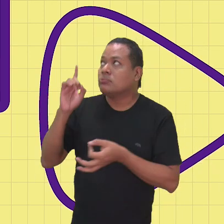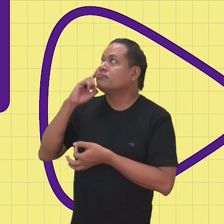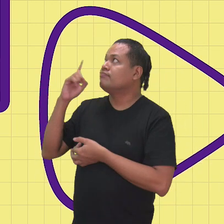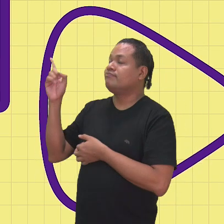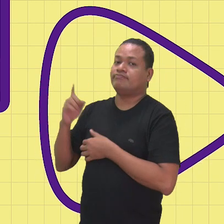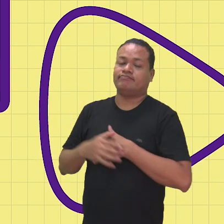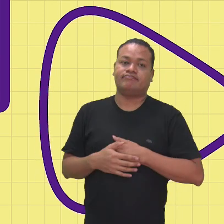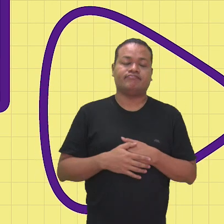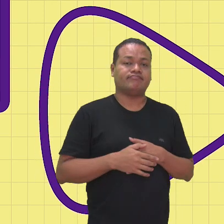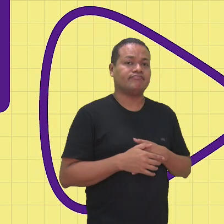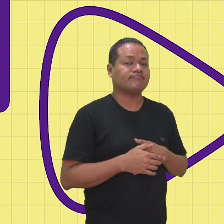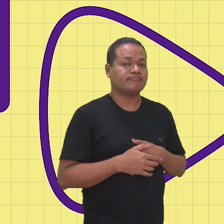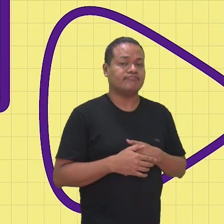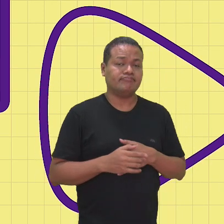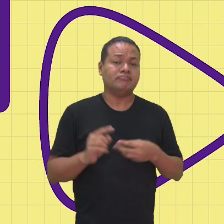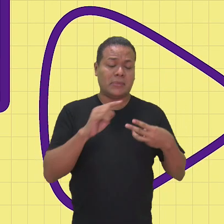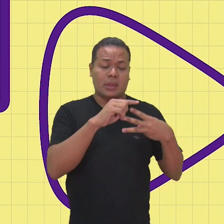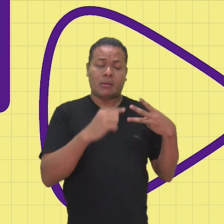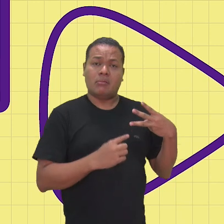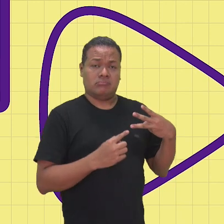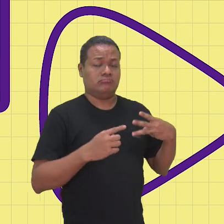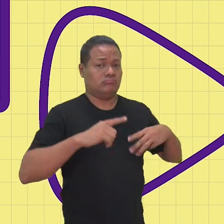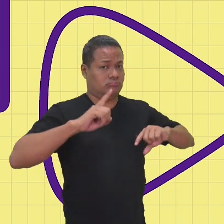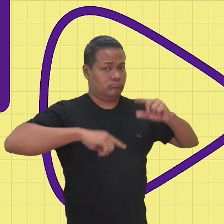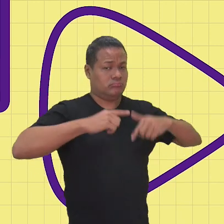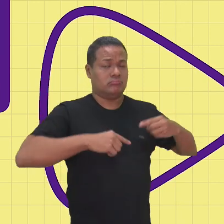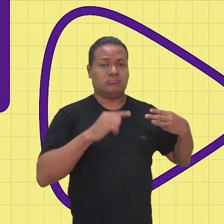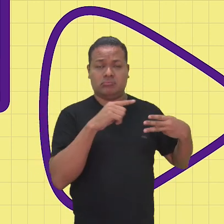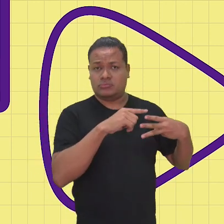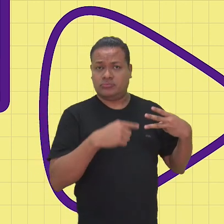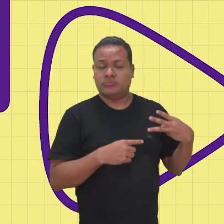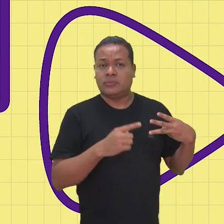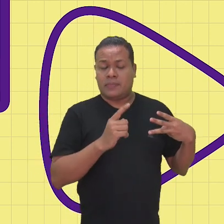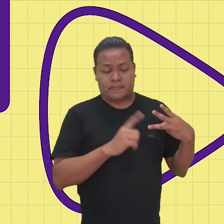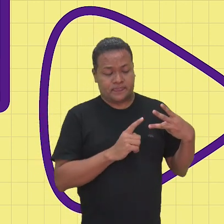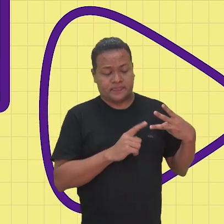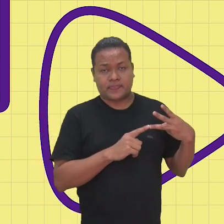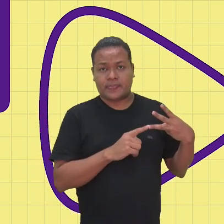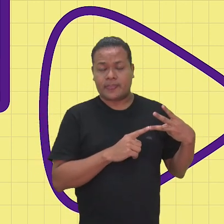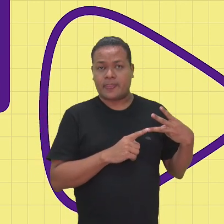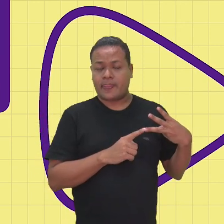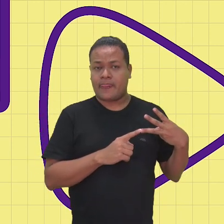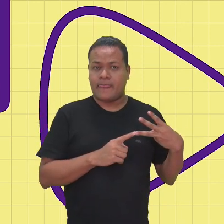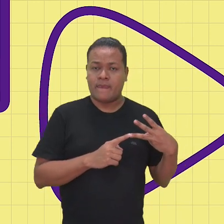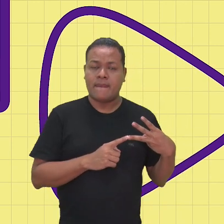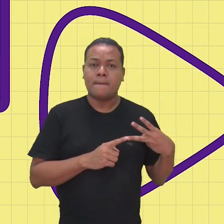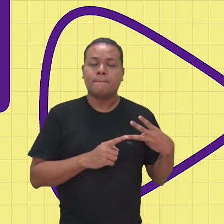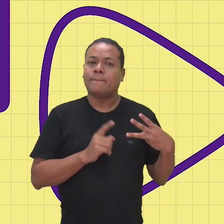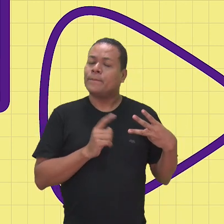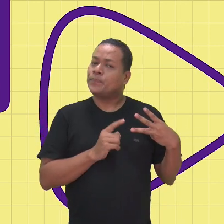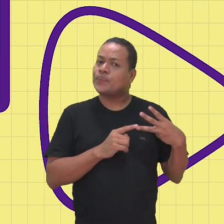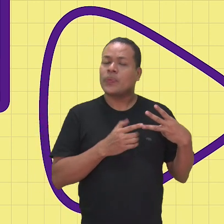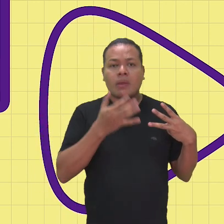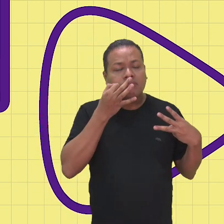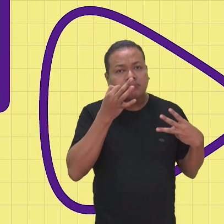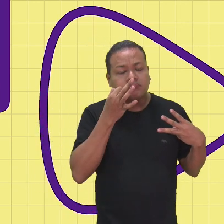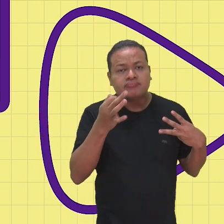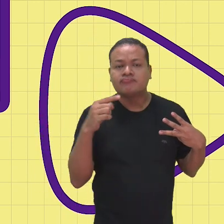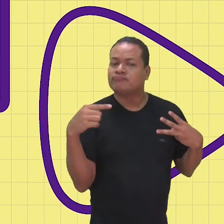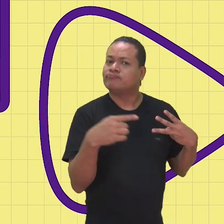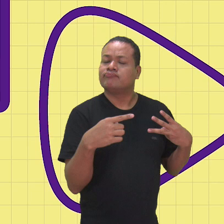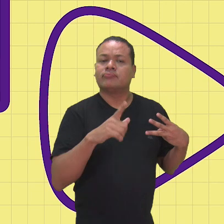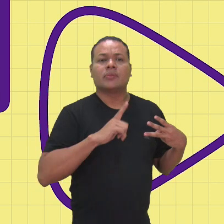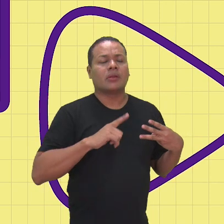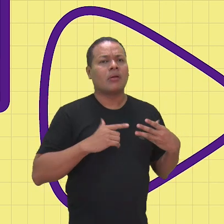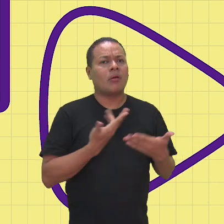para o fluoreto, o cal e o cloreto, a gente já falou a função dele no início da aula, mas eu queria atenção aqui, pessoal, porque tem